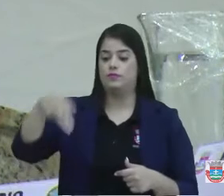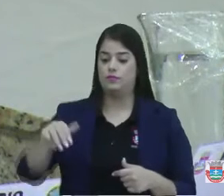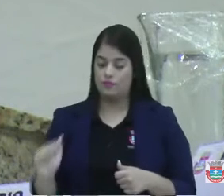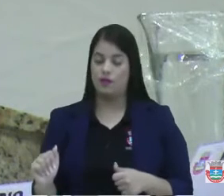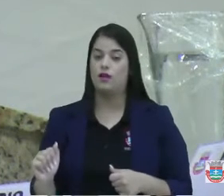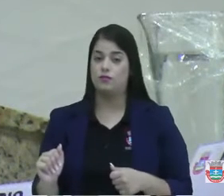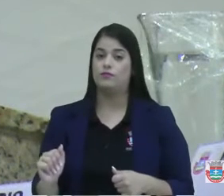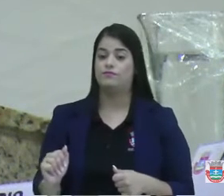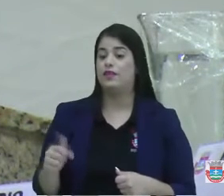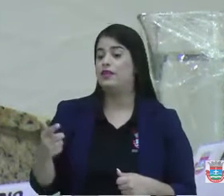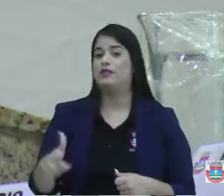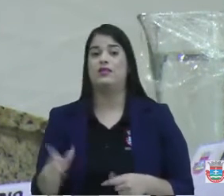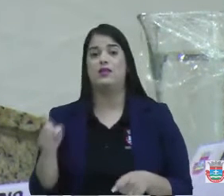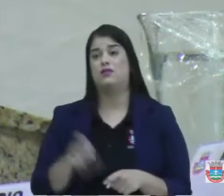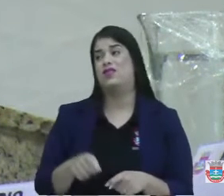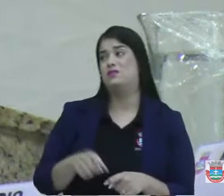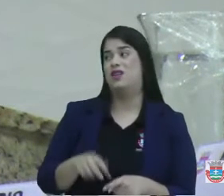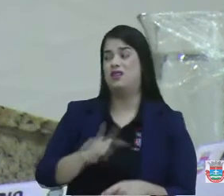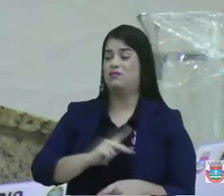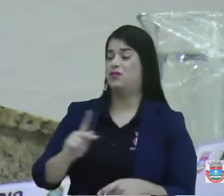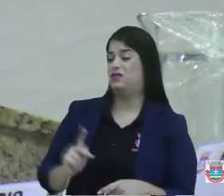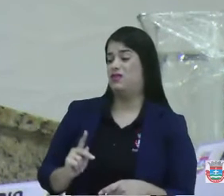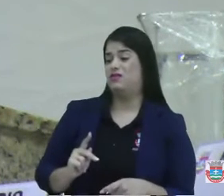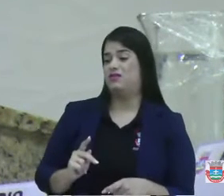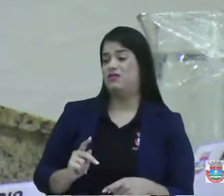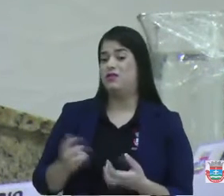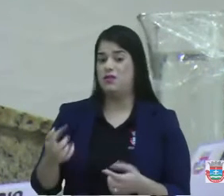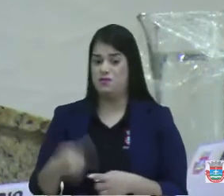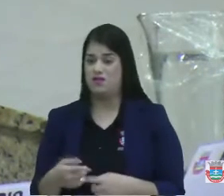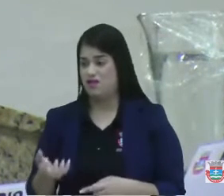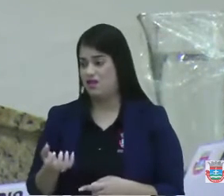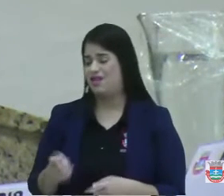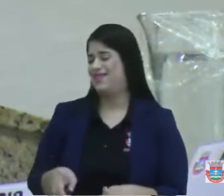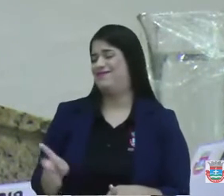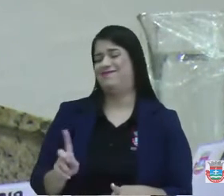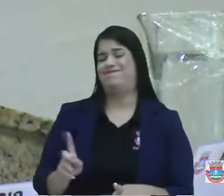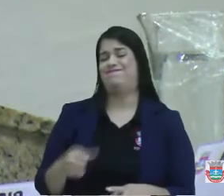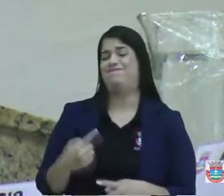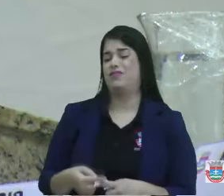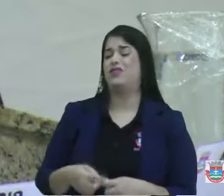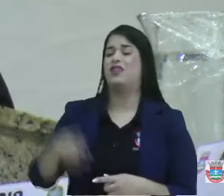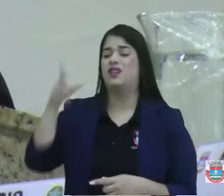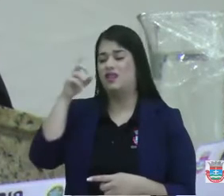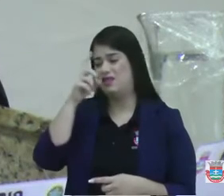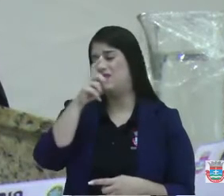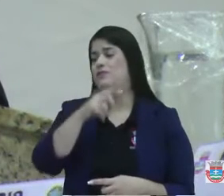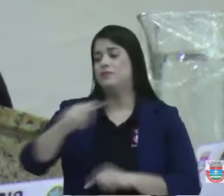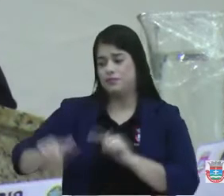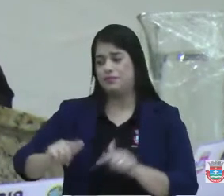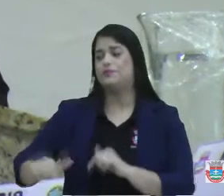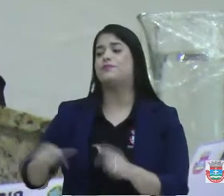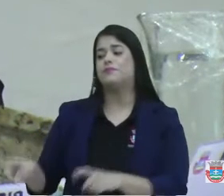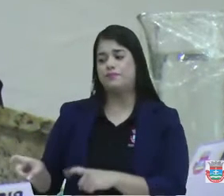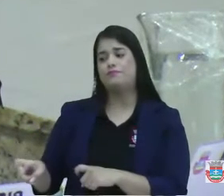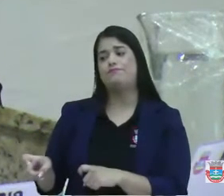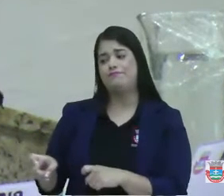Beto lá ainda senhor presidente não porque ela quer mas porque realmente é difícil médico para se trabalhar em